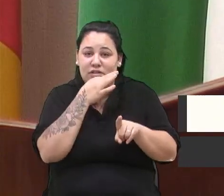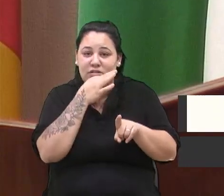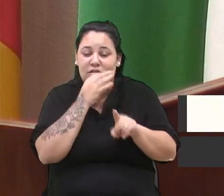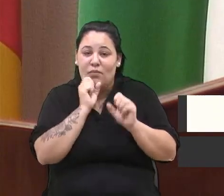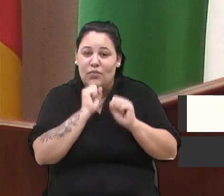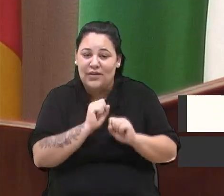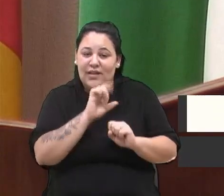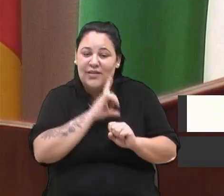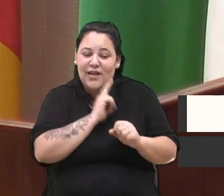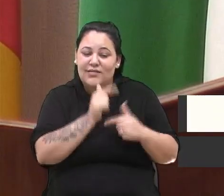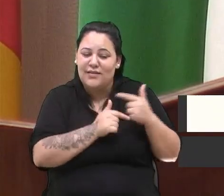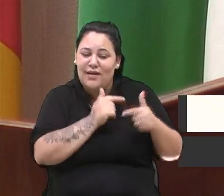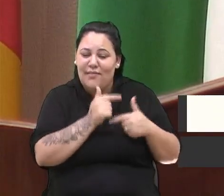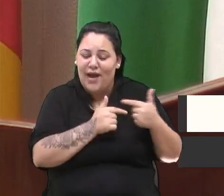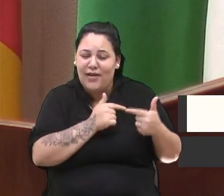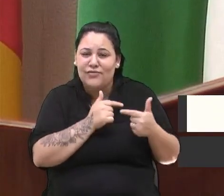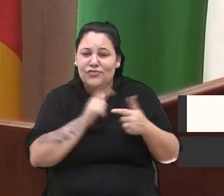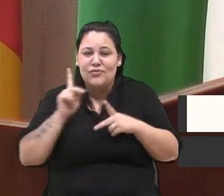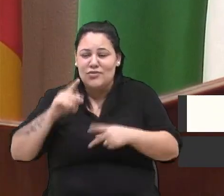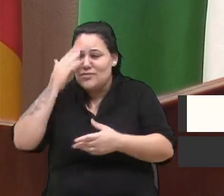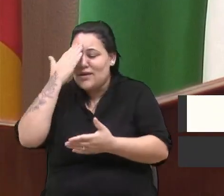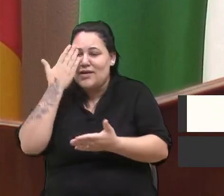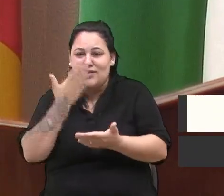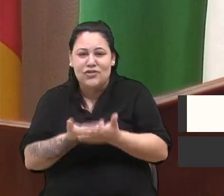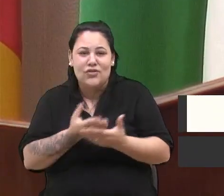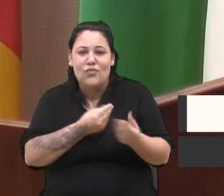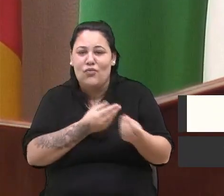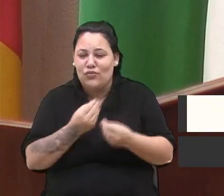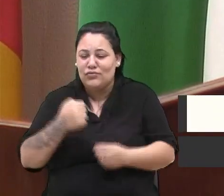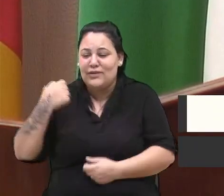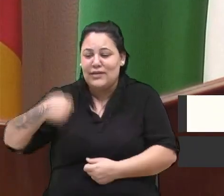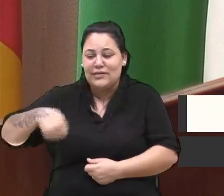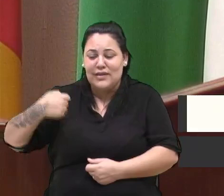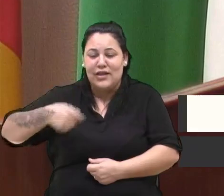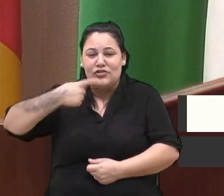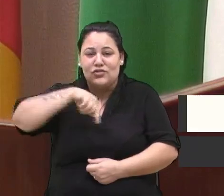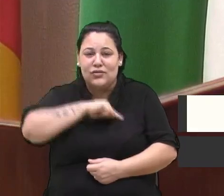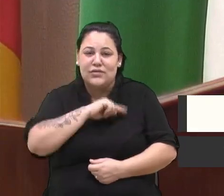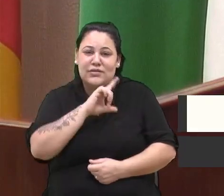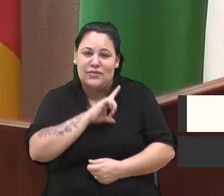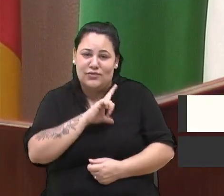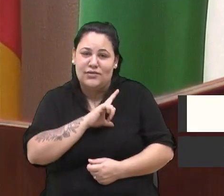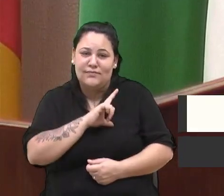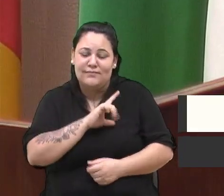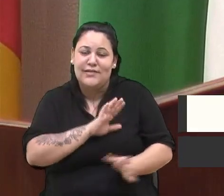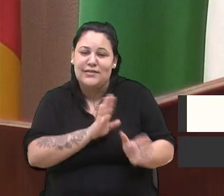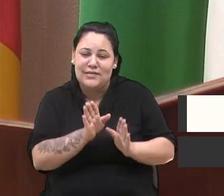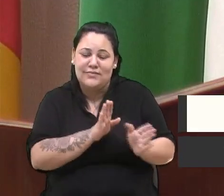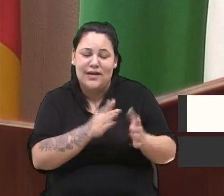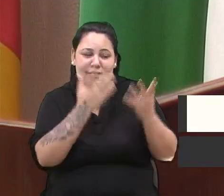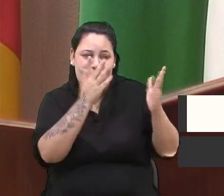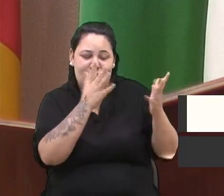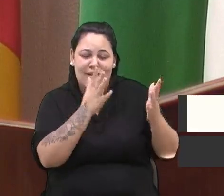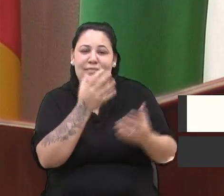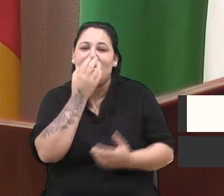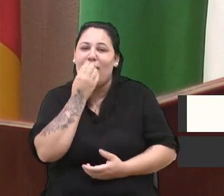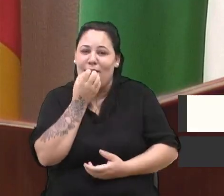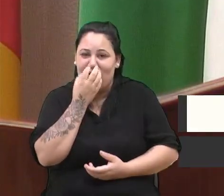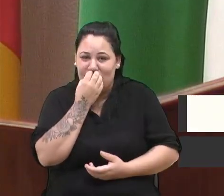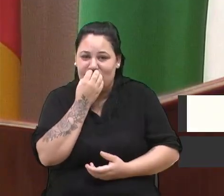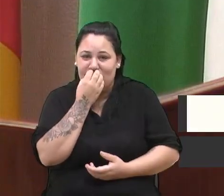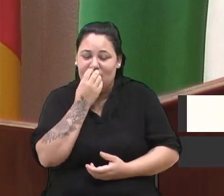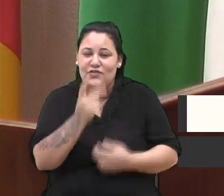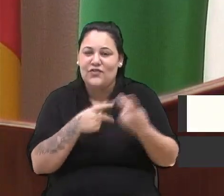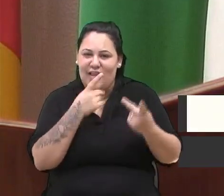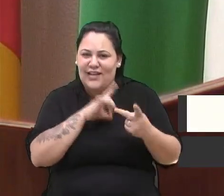que acreditam tanto nessa necessidade que a gente tem da acessibilidade. Parabéns, vereador Camilles. Quando a gente fala que tem